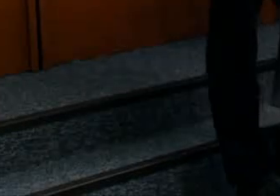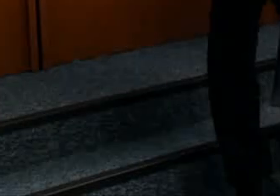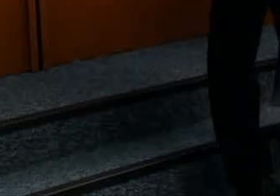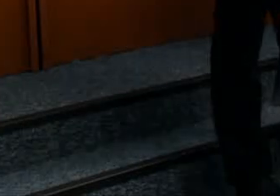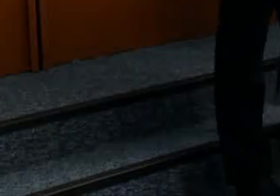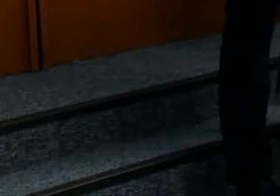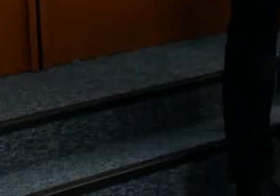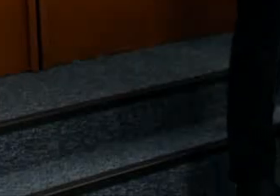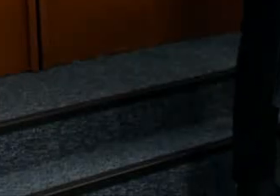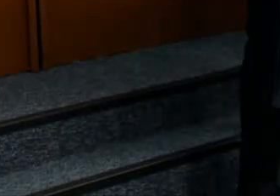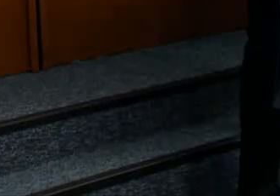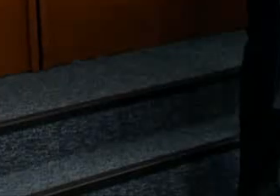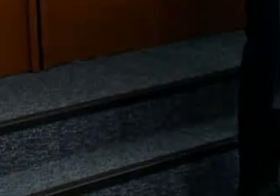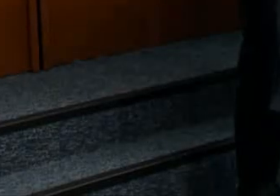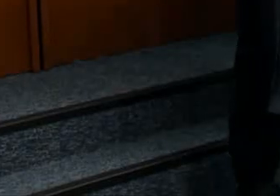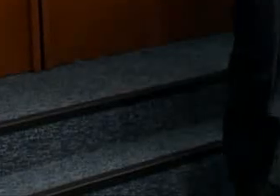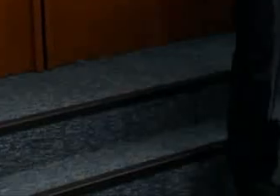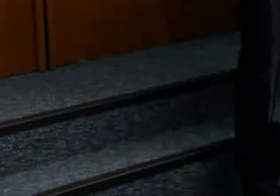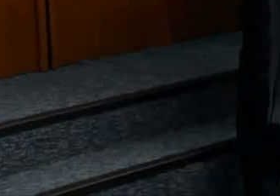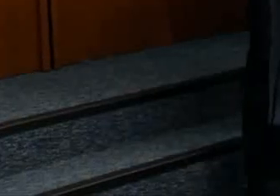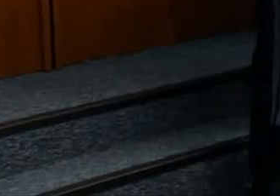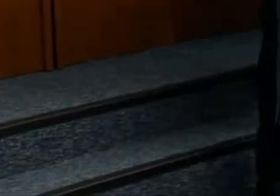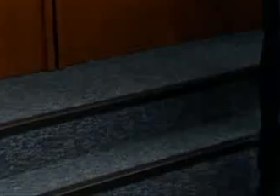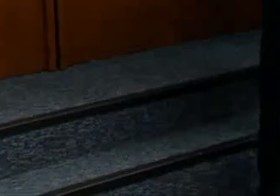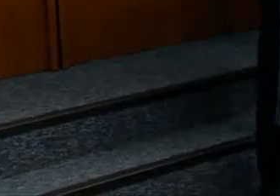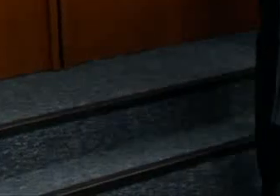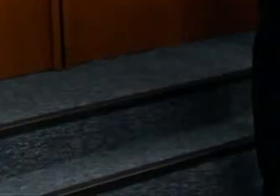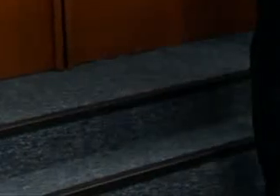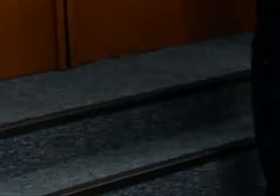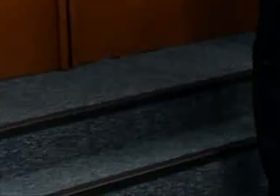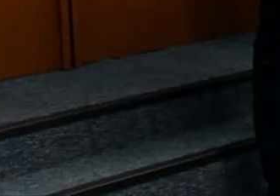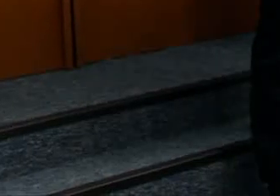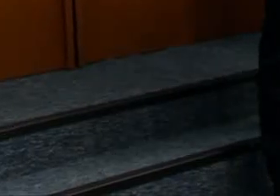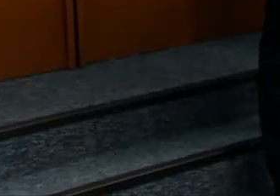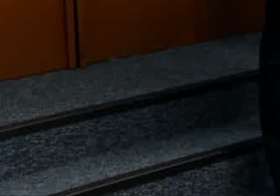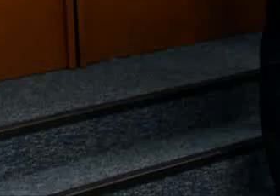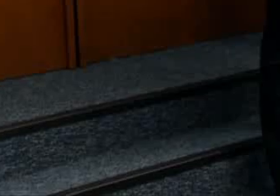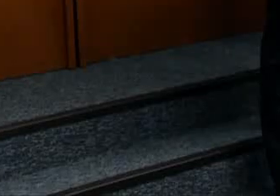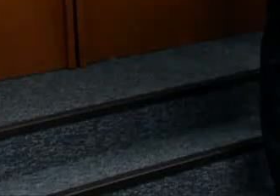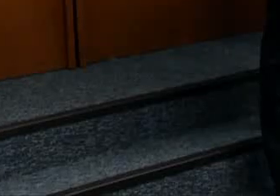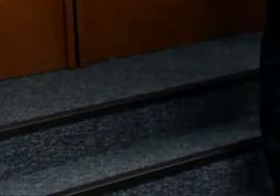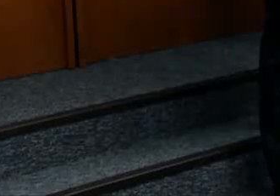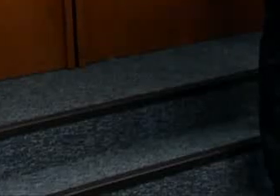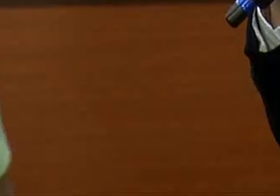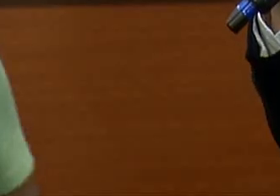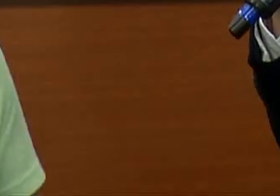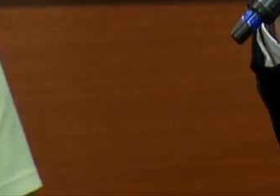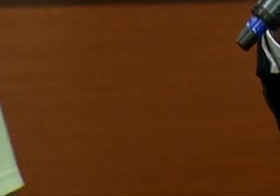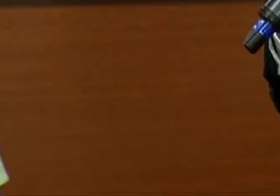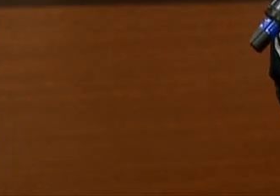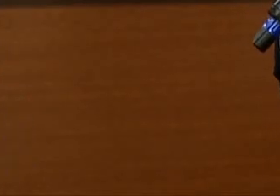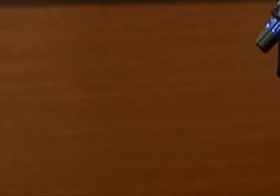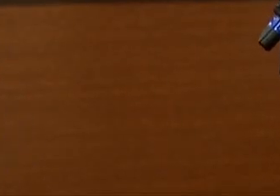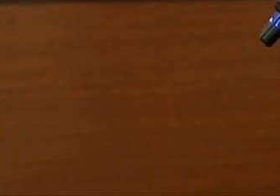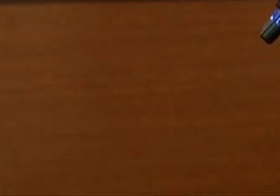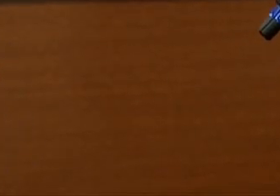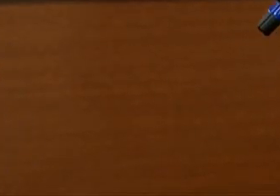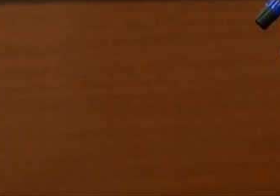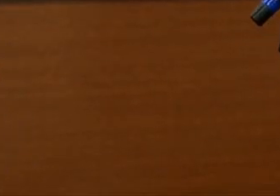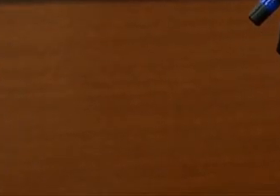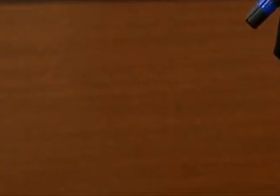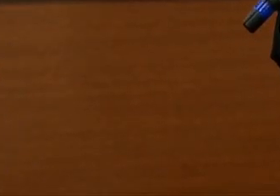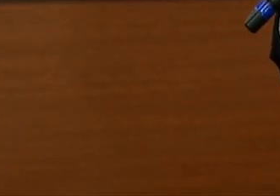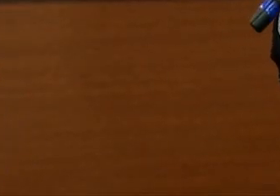Reinaldo, parabéns mais uma vez. Eu estava ali na minha mesa e o assessor